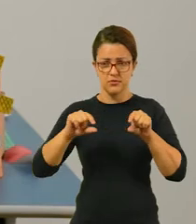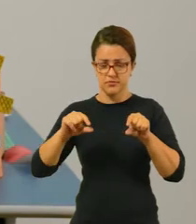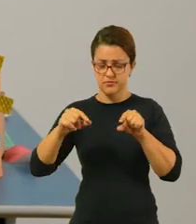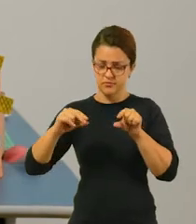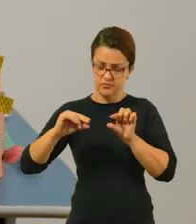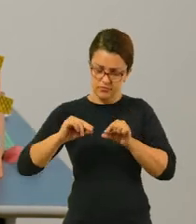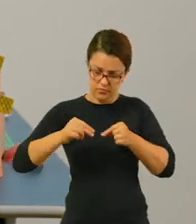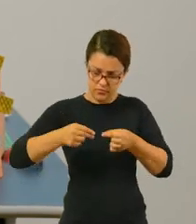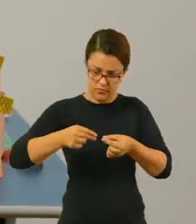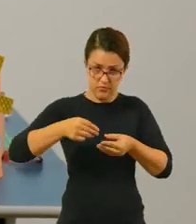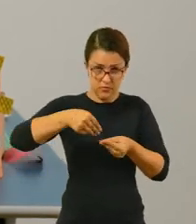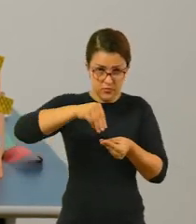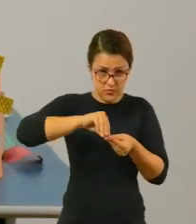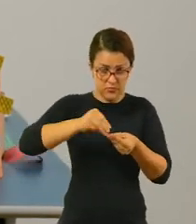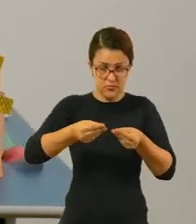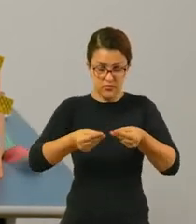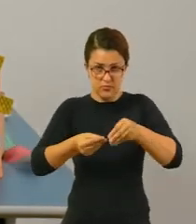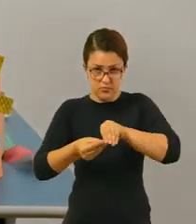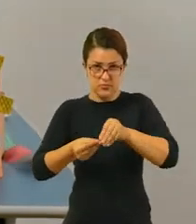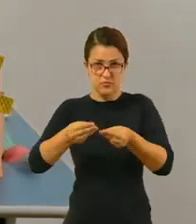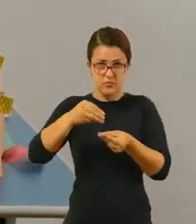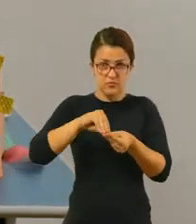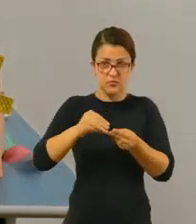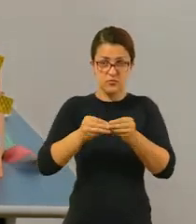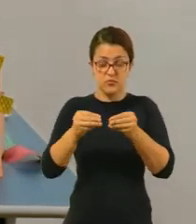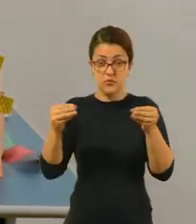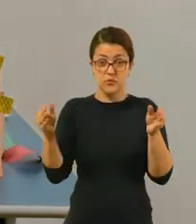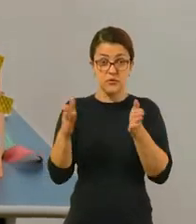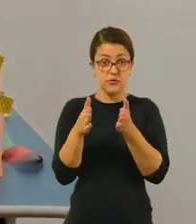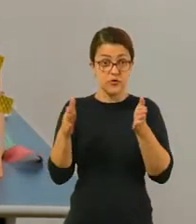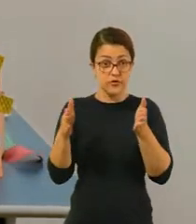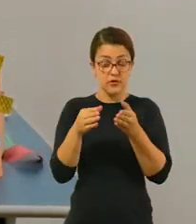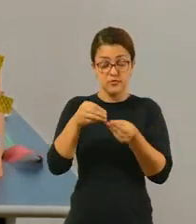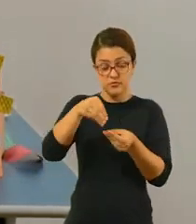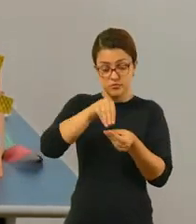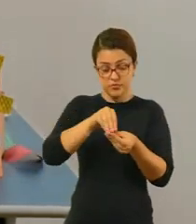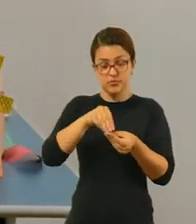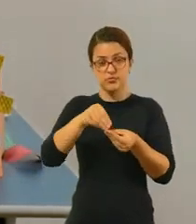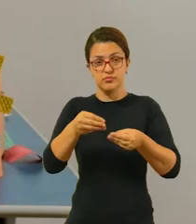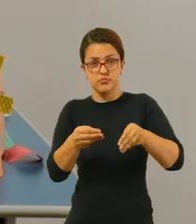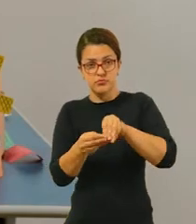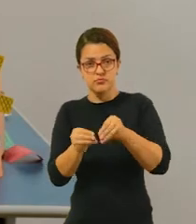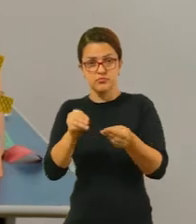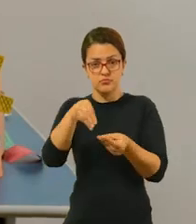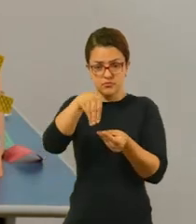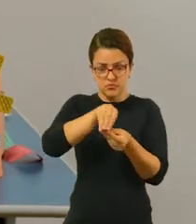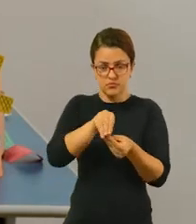começar a dobrar para fazer uma sanfoninha. Vamos lá!